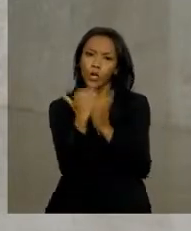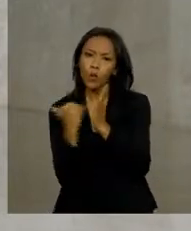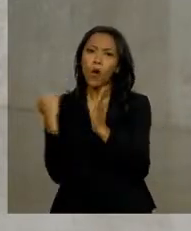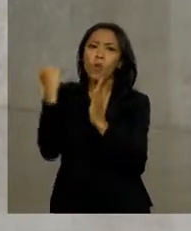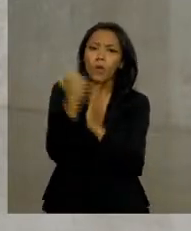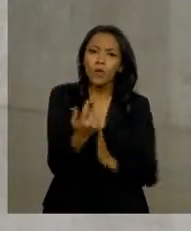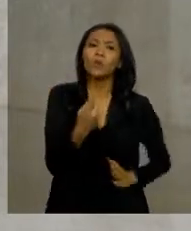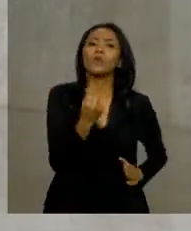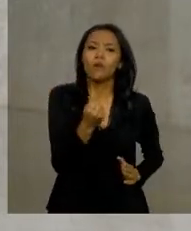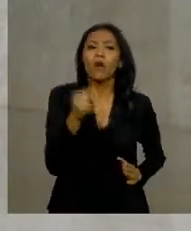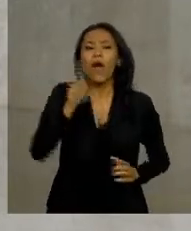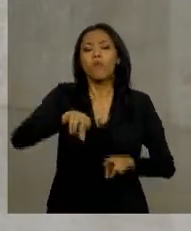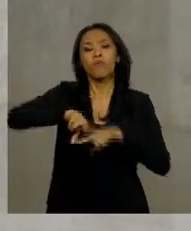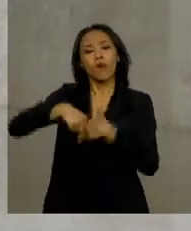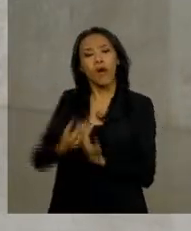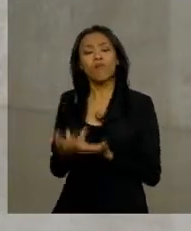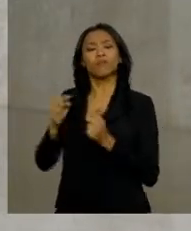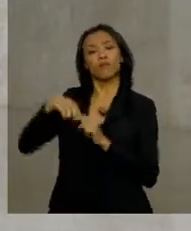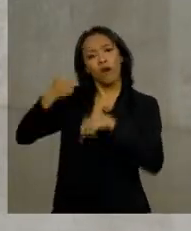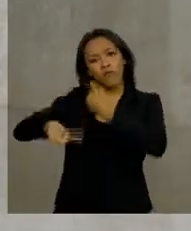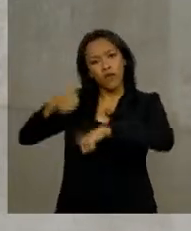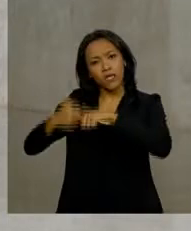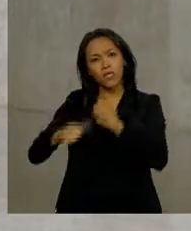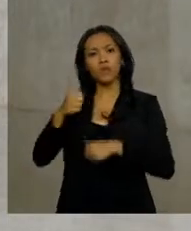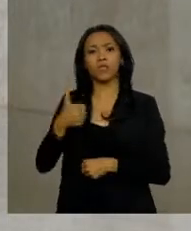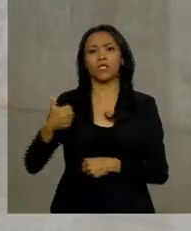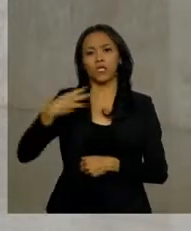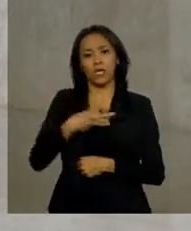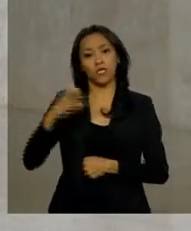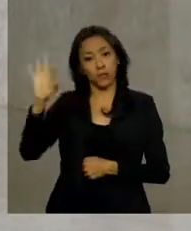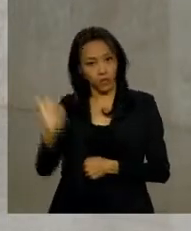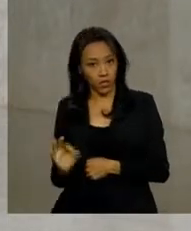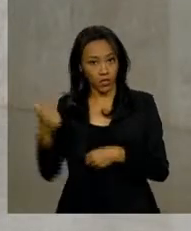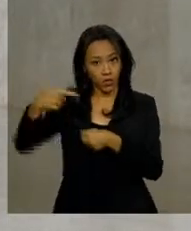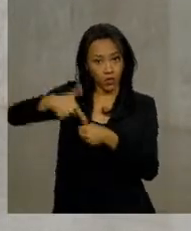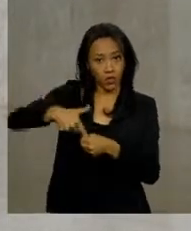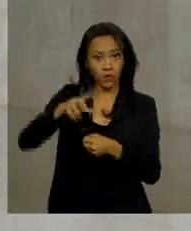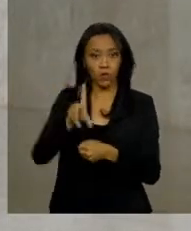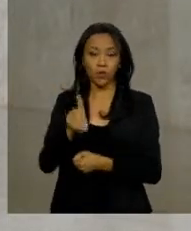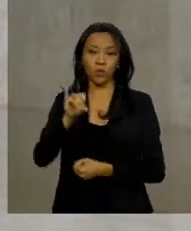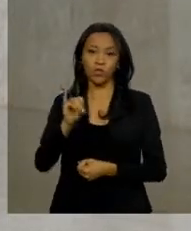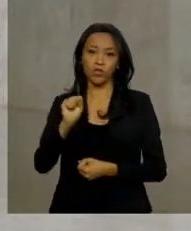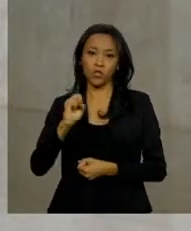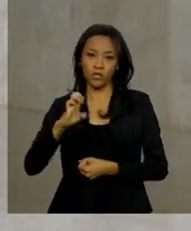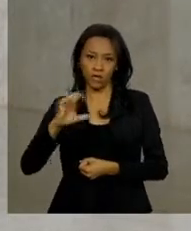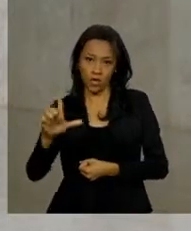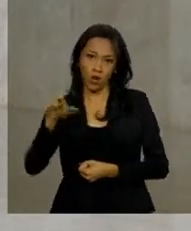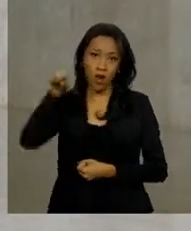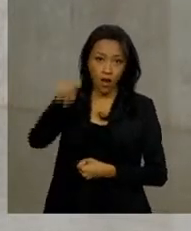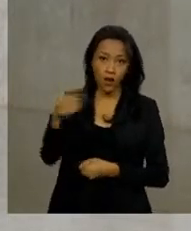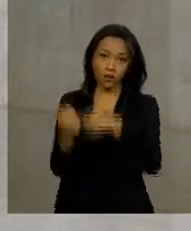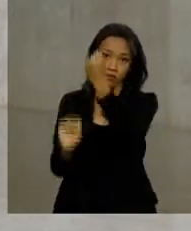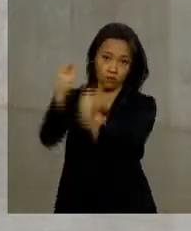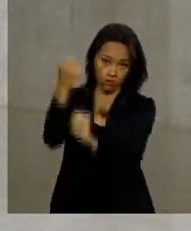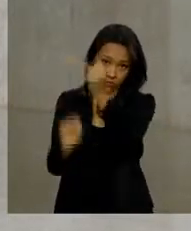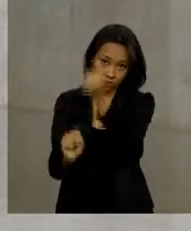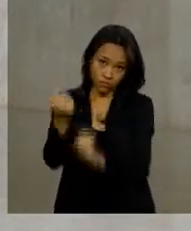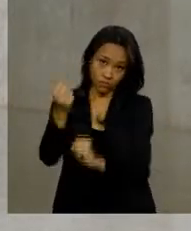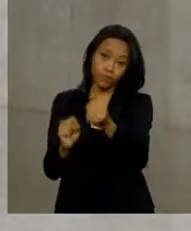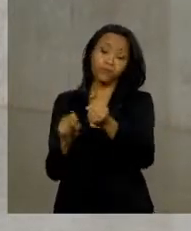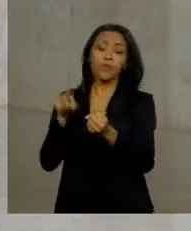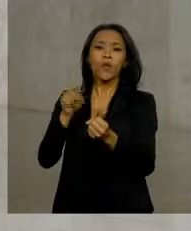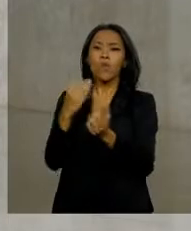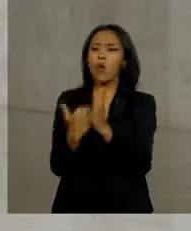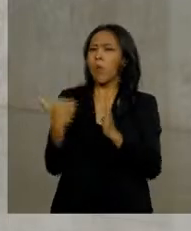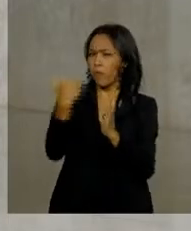baseado na variação de 13 por cento no preço do diesel nas refinarias gerando uma média de um aumento